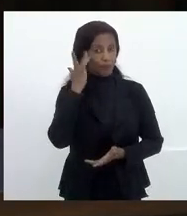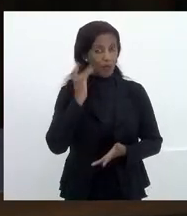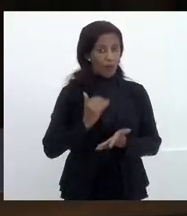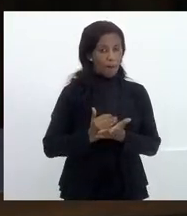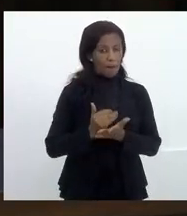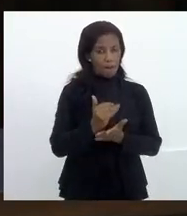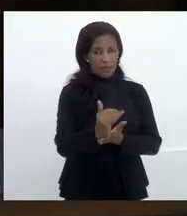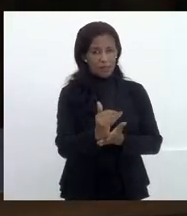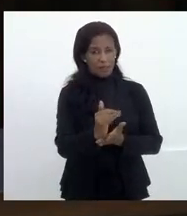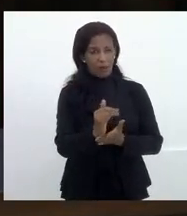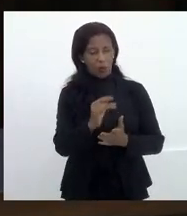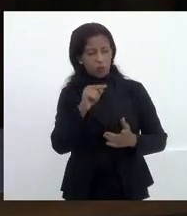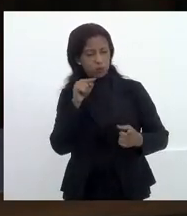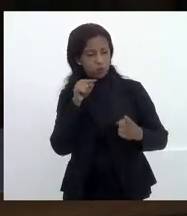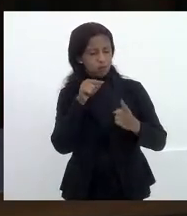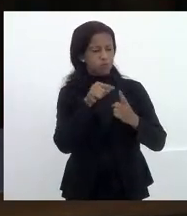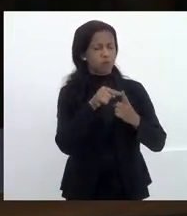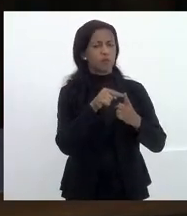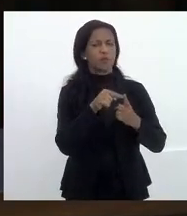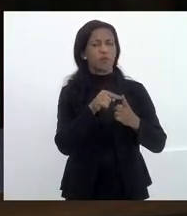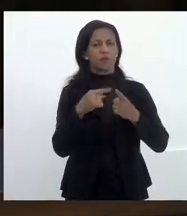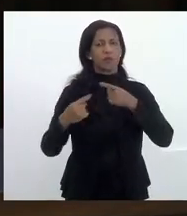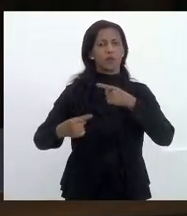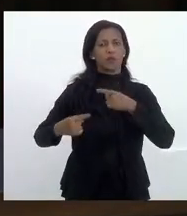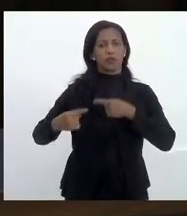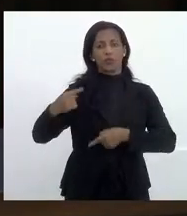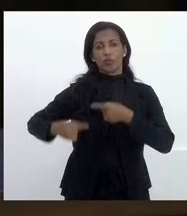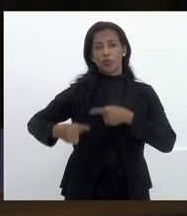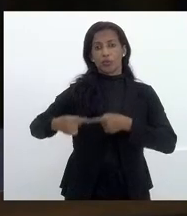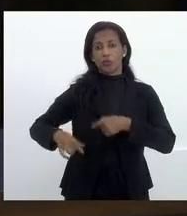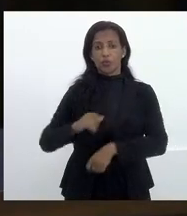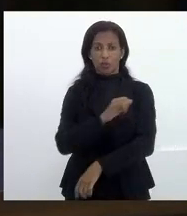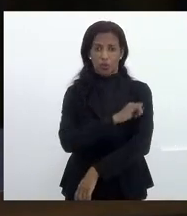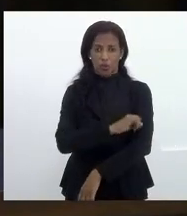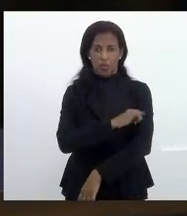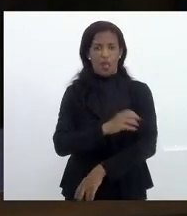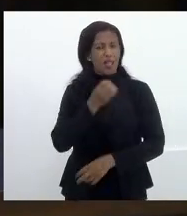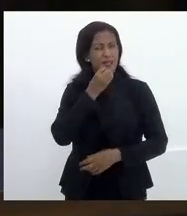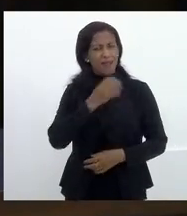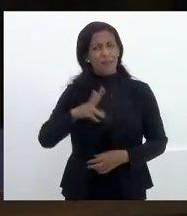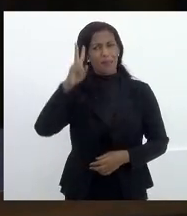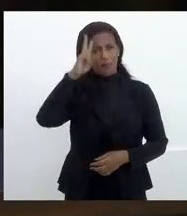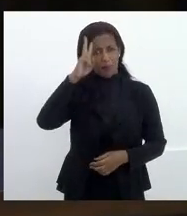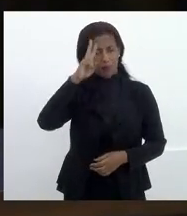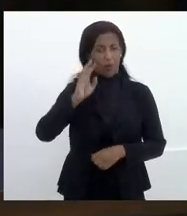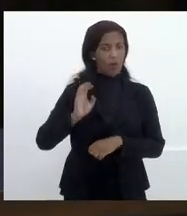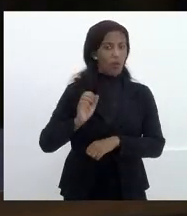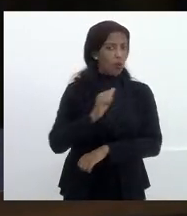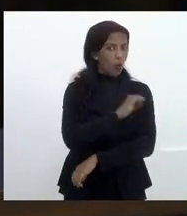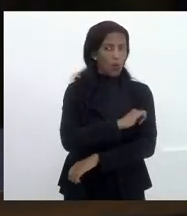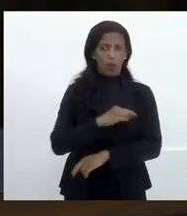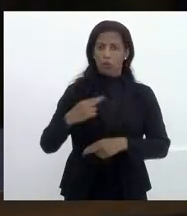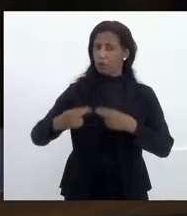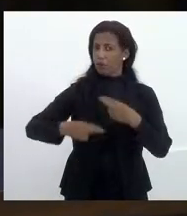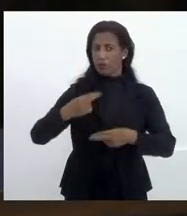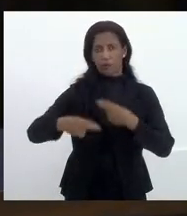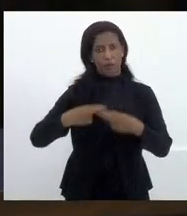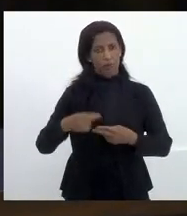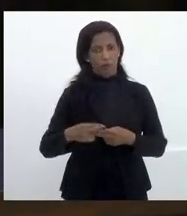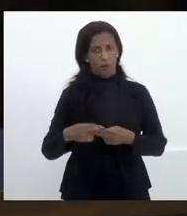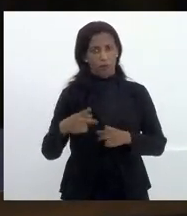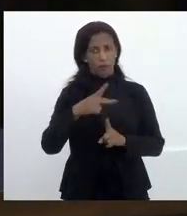que o principal ponto que a gente precisa discutir é que o Rio de Janeiro é sempre bom ressaltar isso eu Rio de Janeiro não está fazendo uma reforma